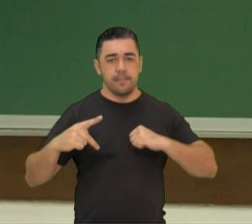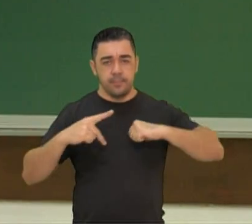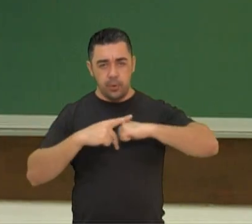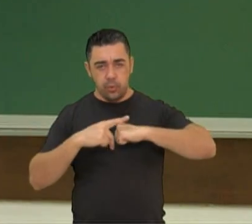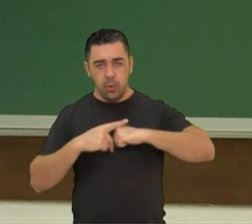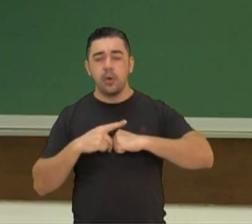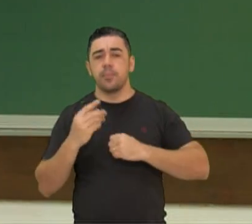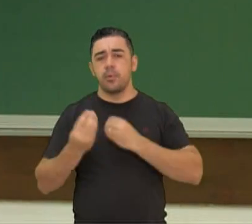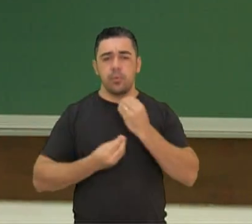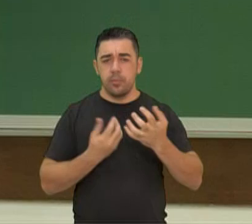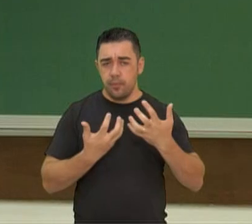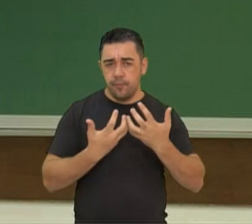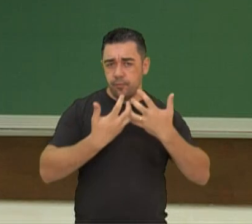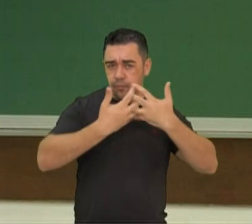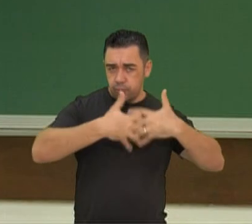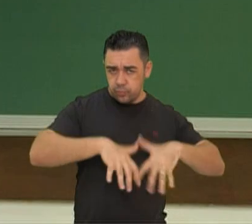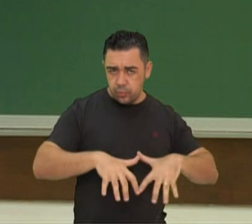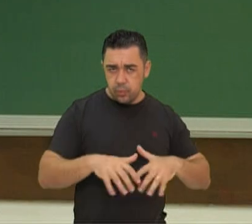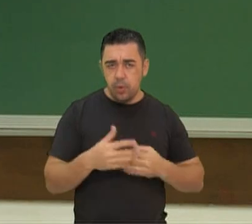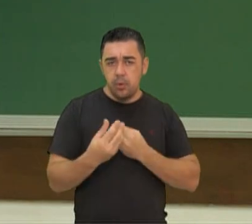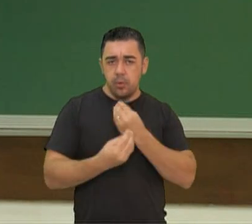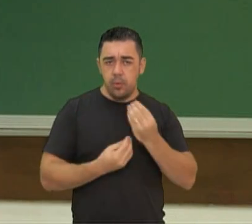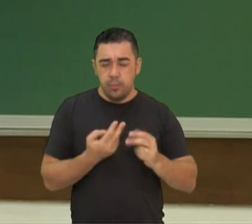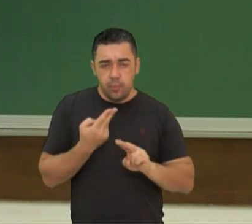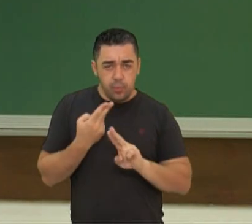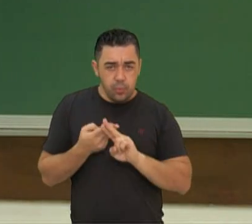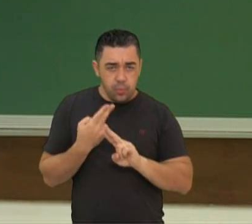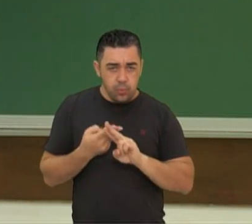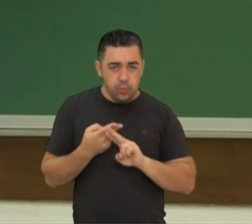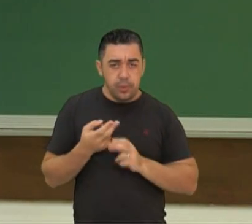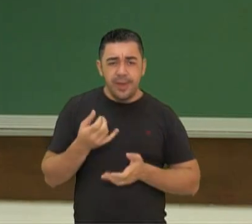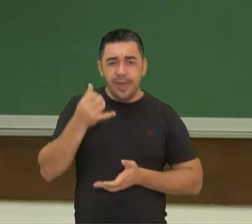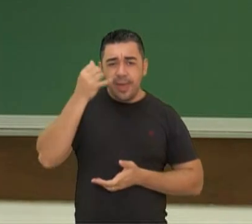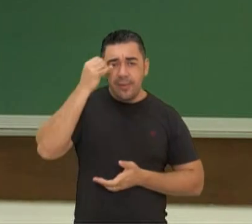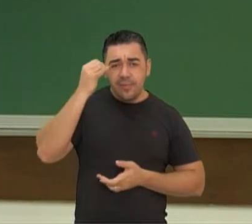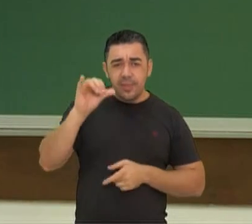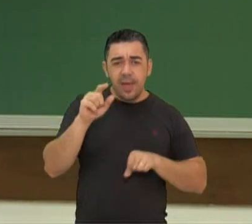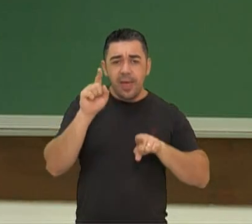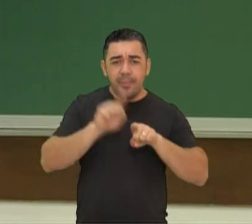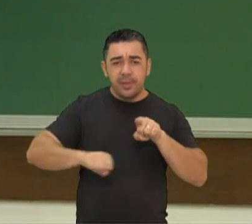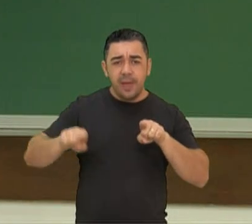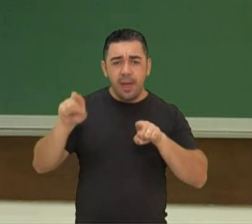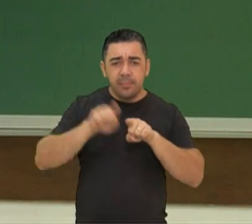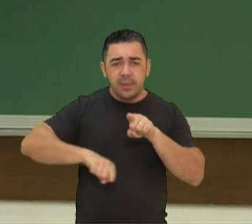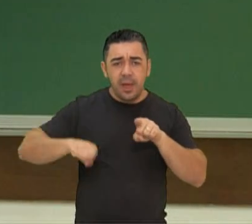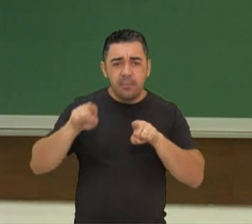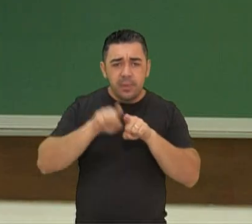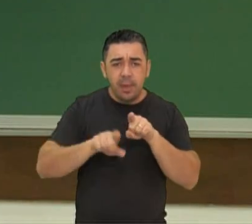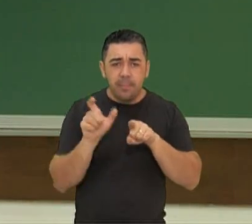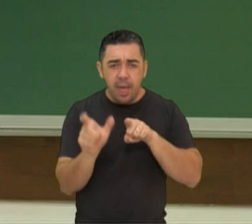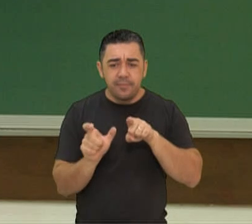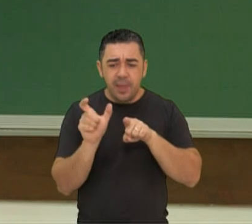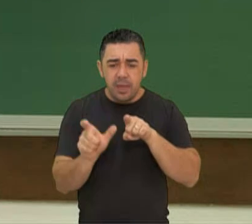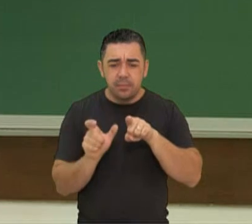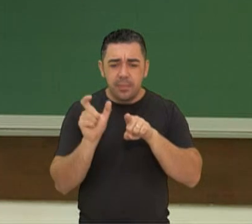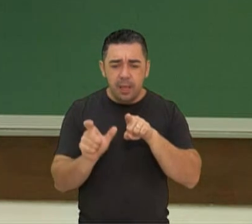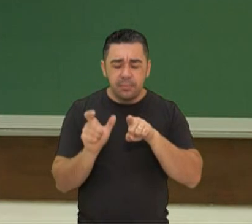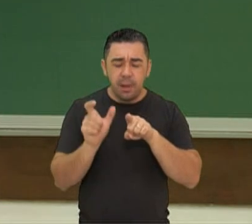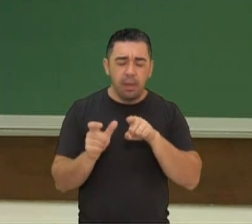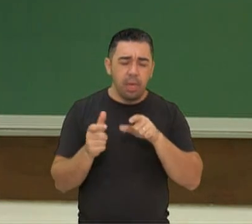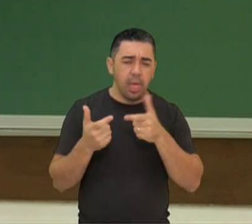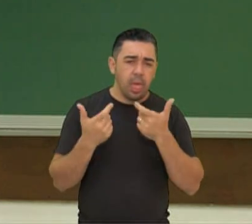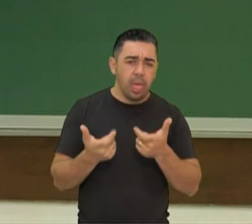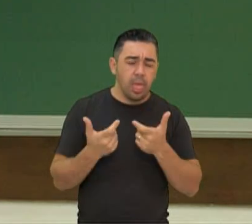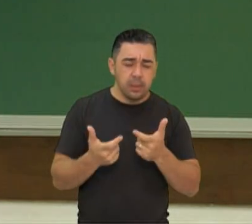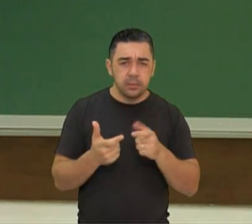né? A função que eles têm para poder evitar que nós tenhamos uma repetição, tá? E